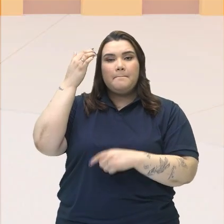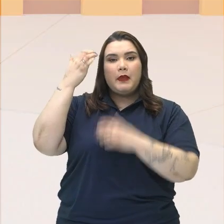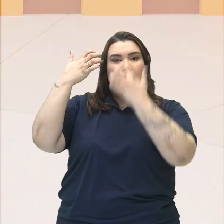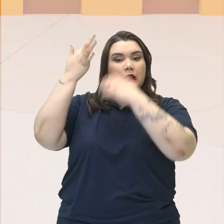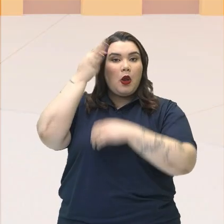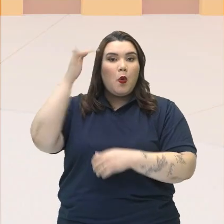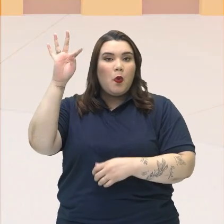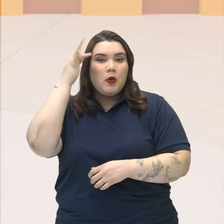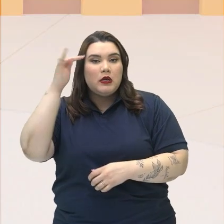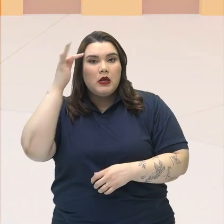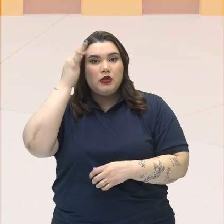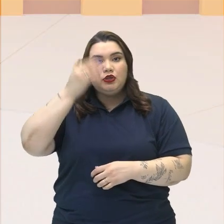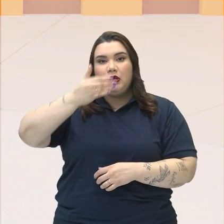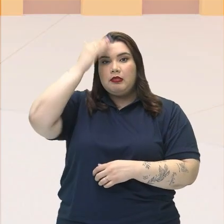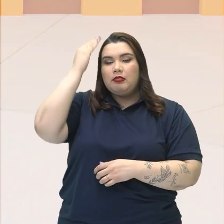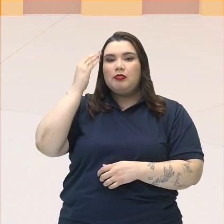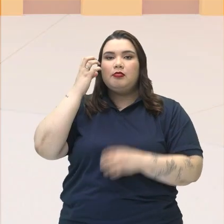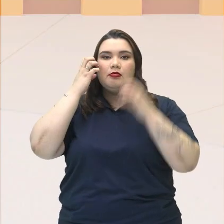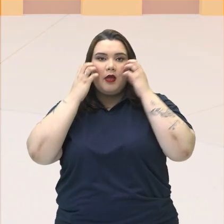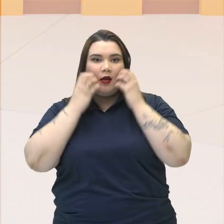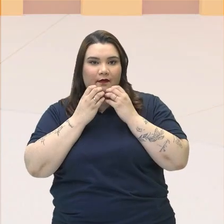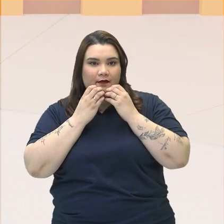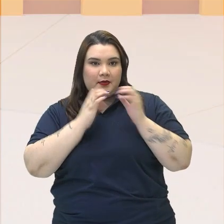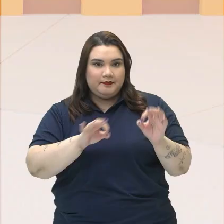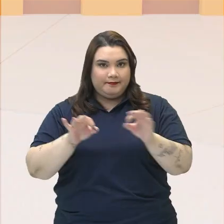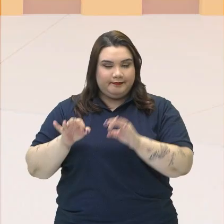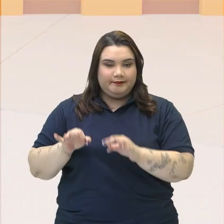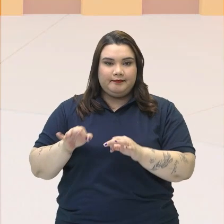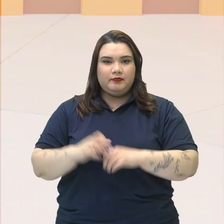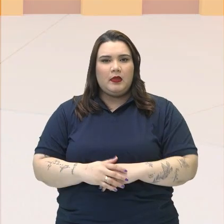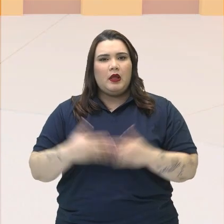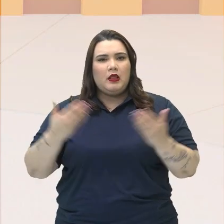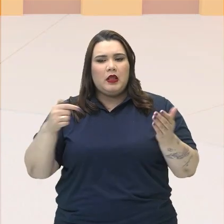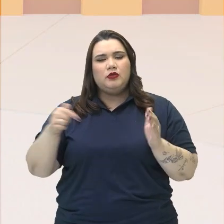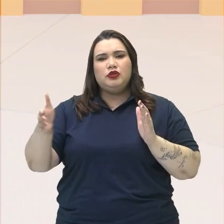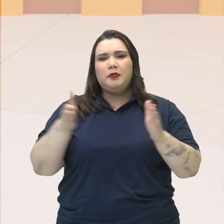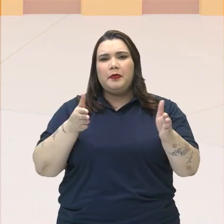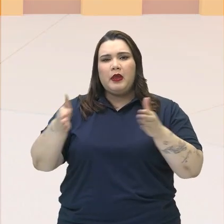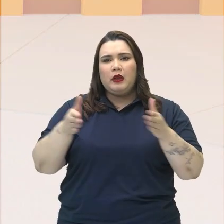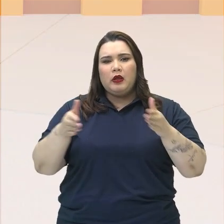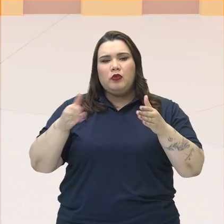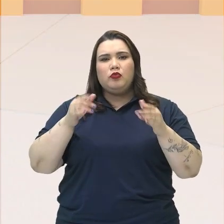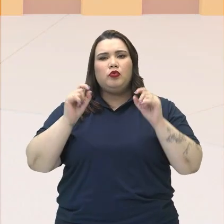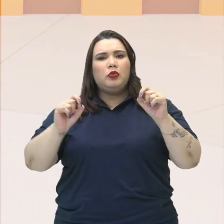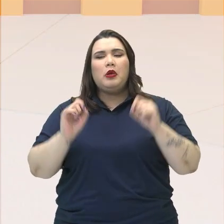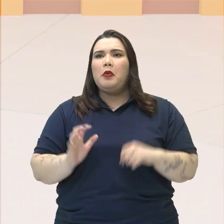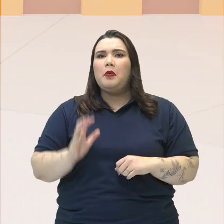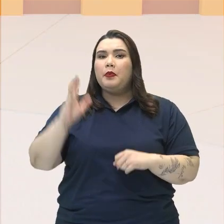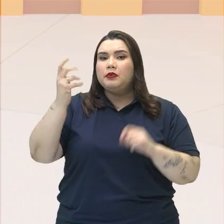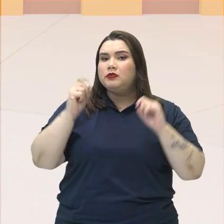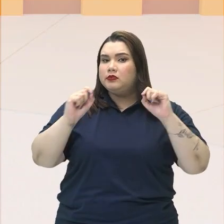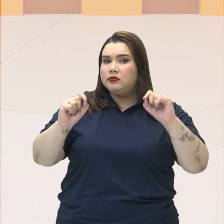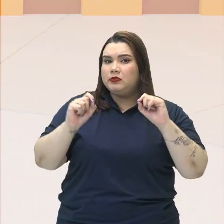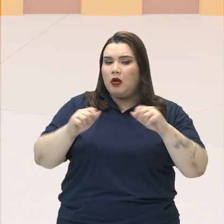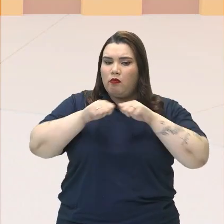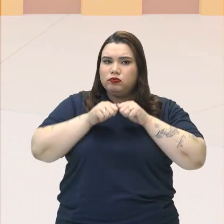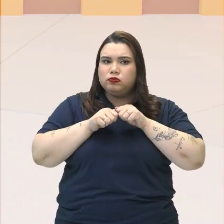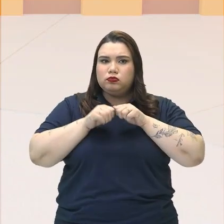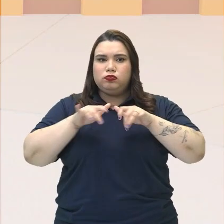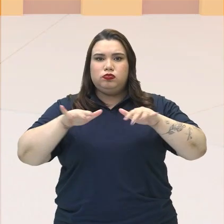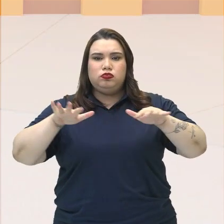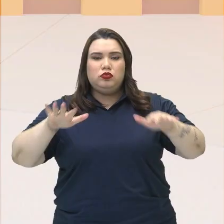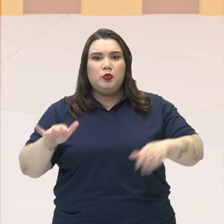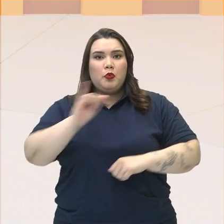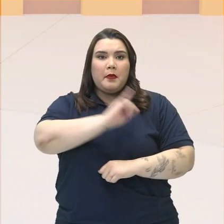darwinismo social. Perfeito? Então, nesses tempos, nesse período aí, o que estava acontecendo? Uma expansão